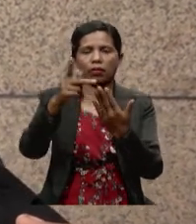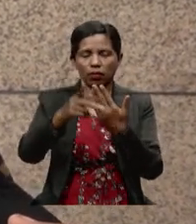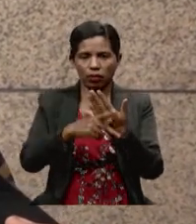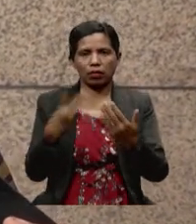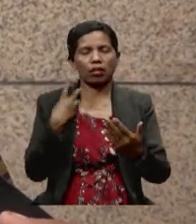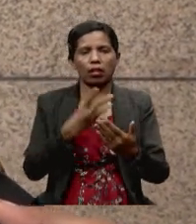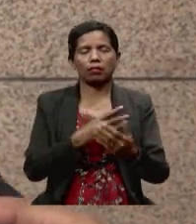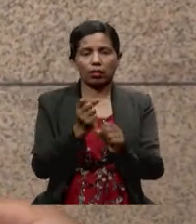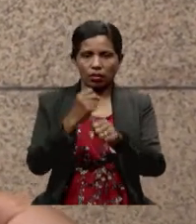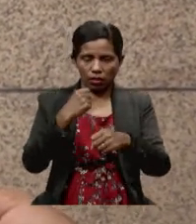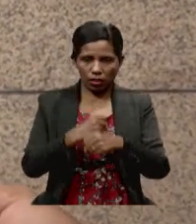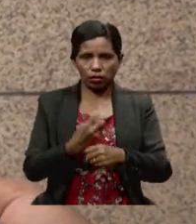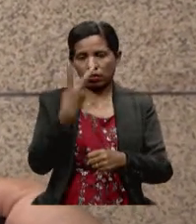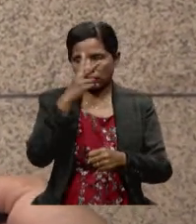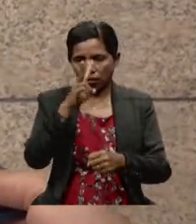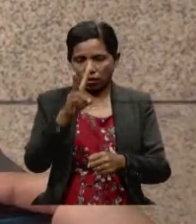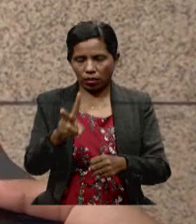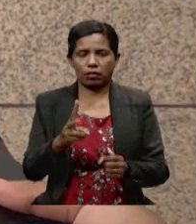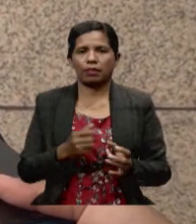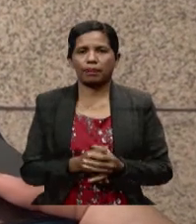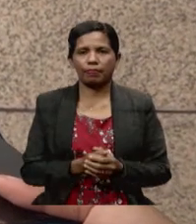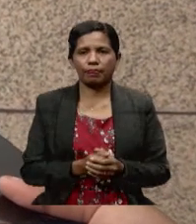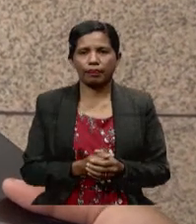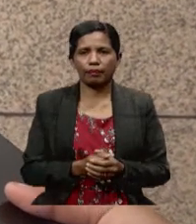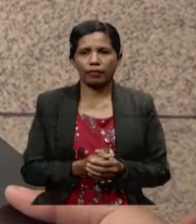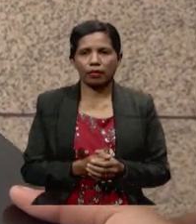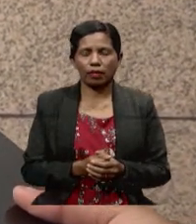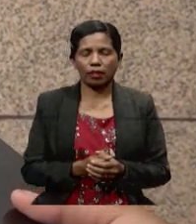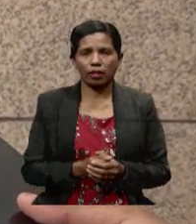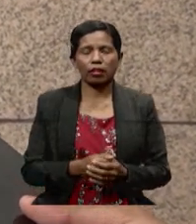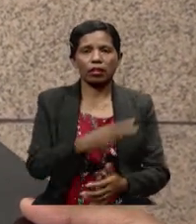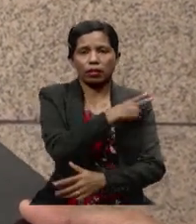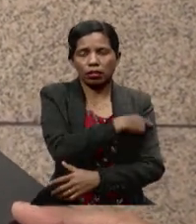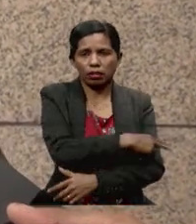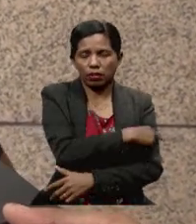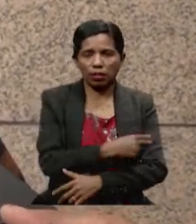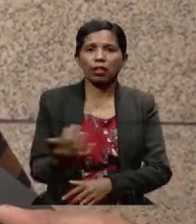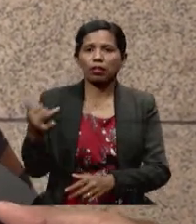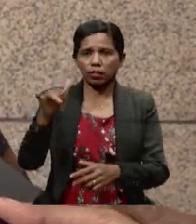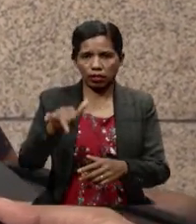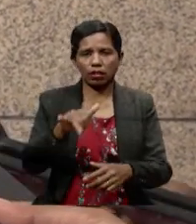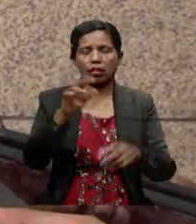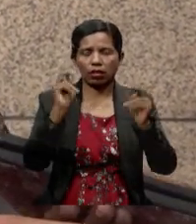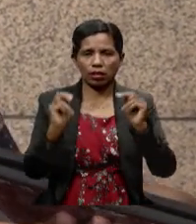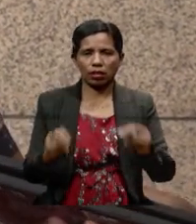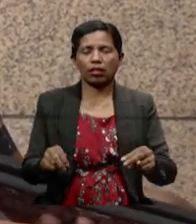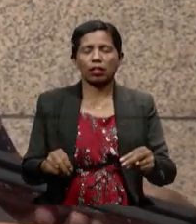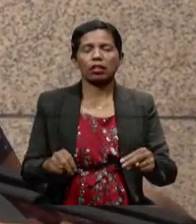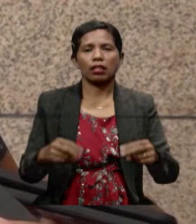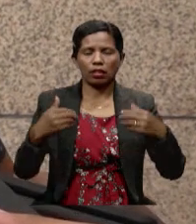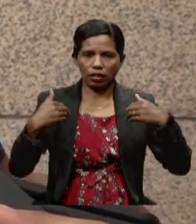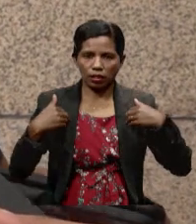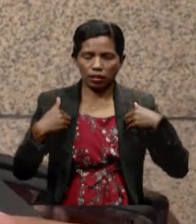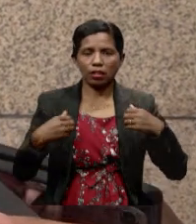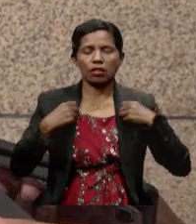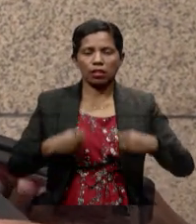menicia atuaremos kata iha centro saúde tem que iha unidade de saúde na família na bem